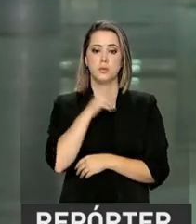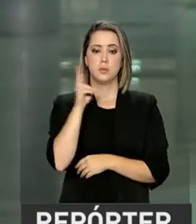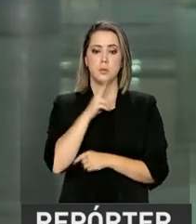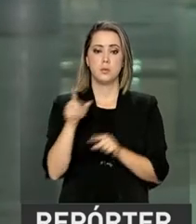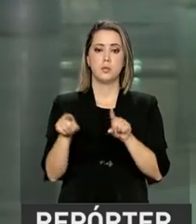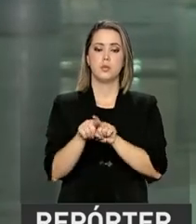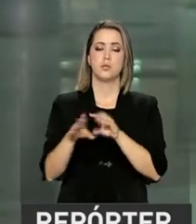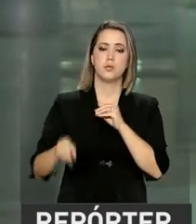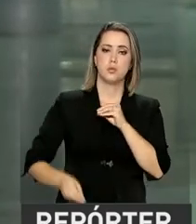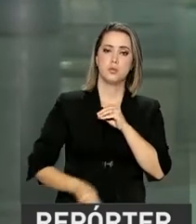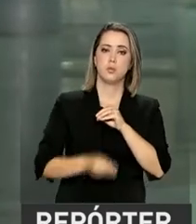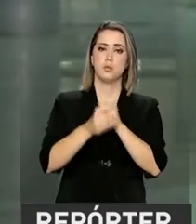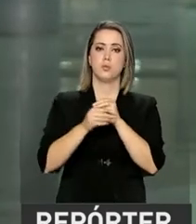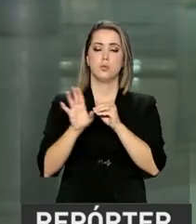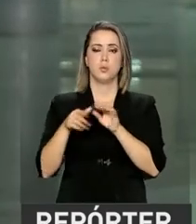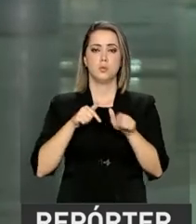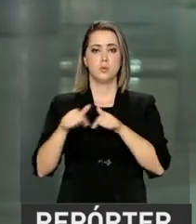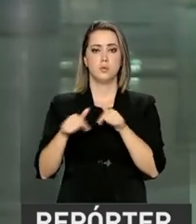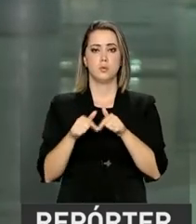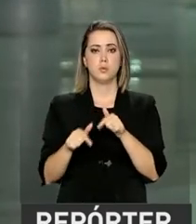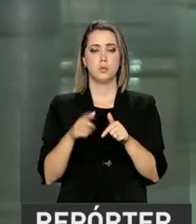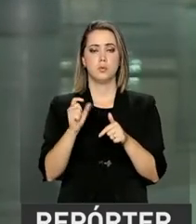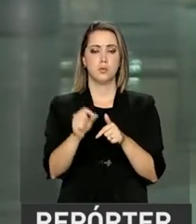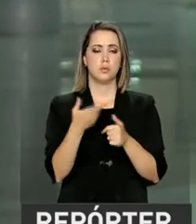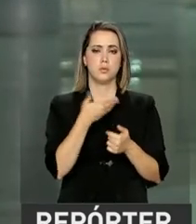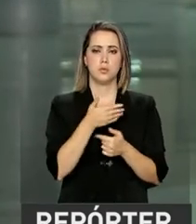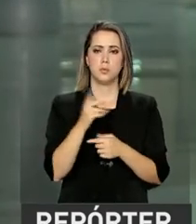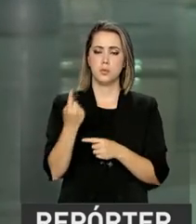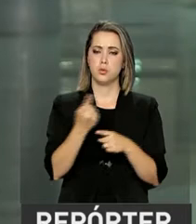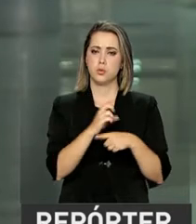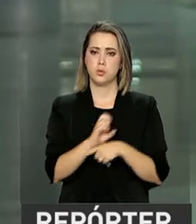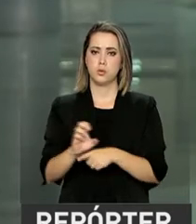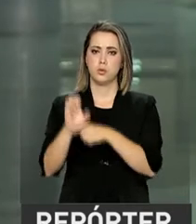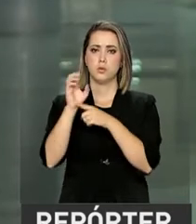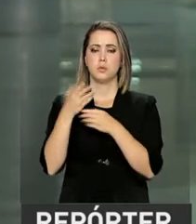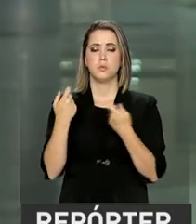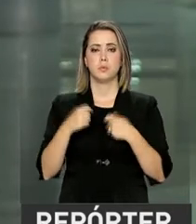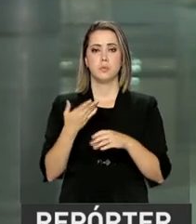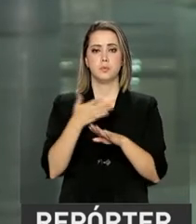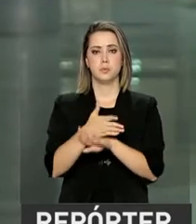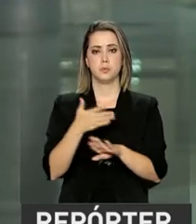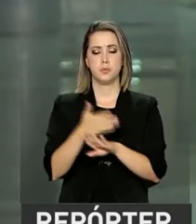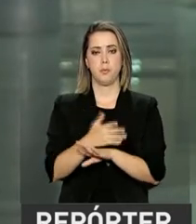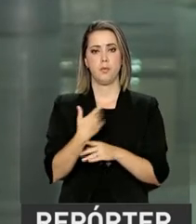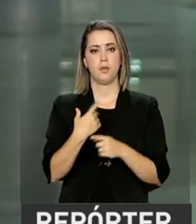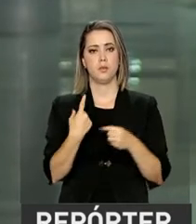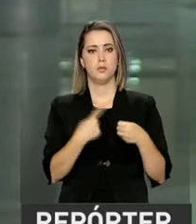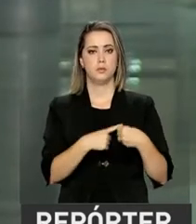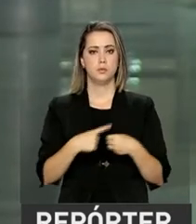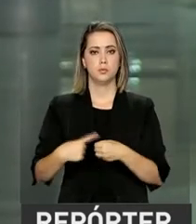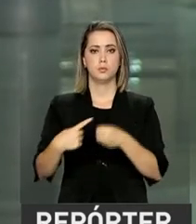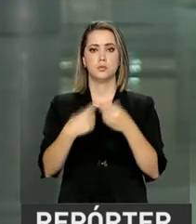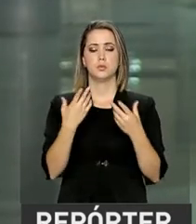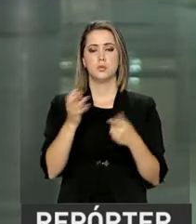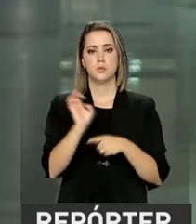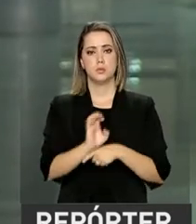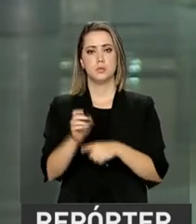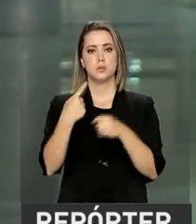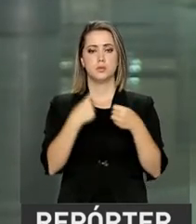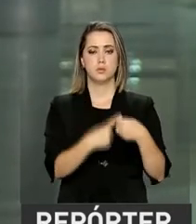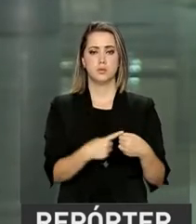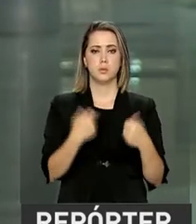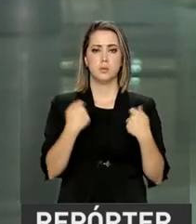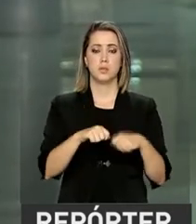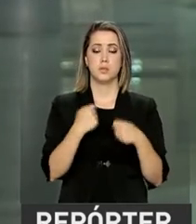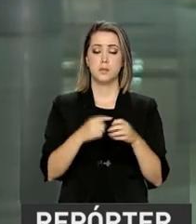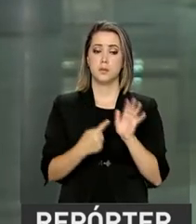e complementa as ações dos estados e dos municípios. E para ter acesso, estados e municípios, eles devem comprovar